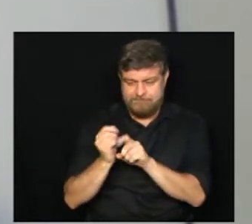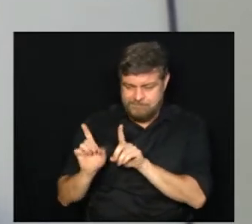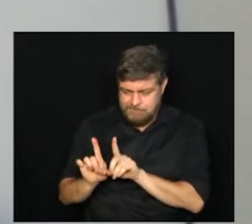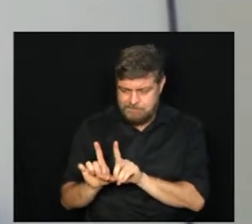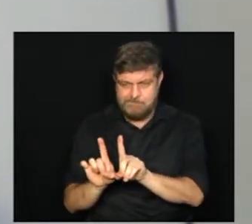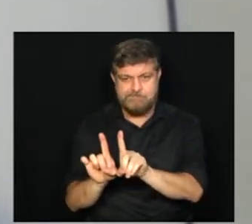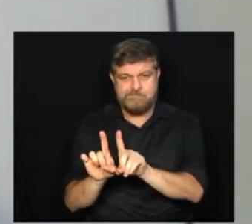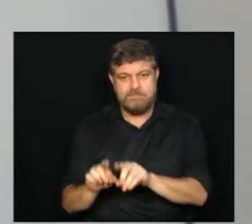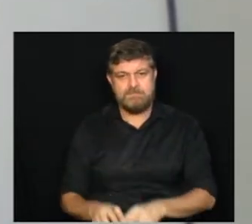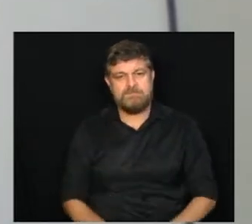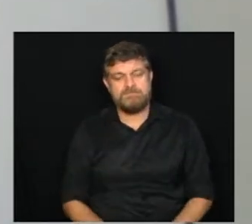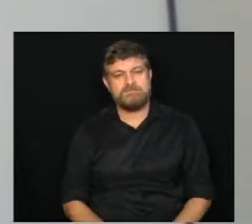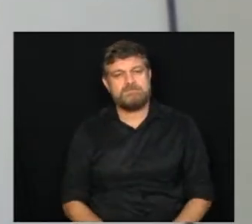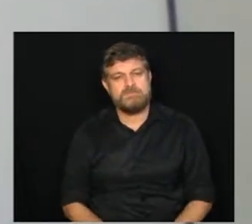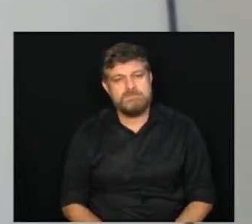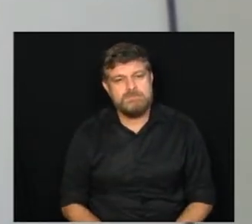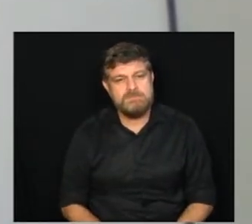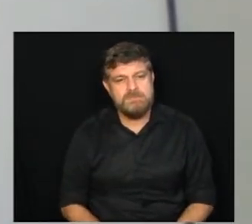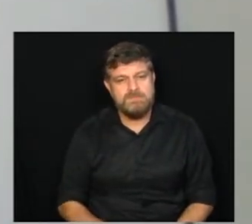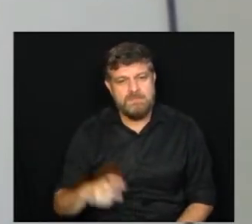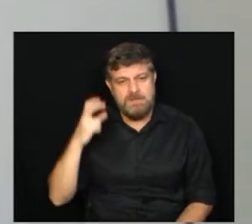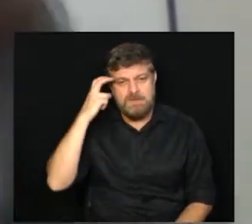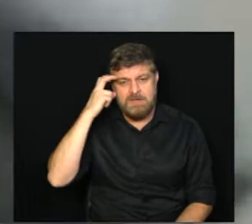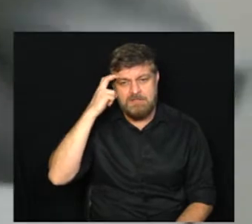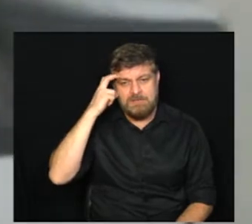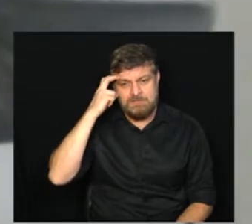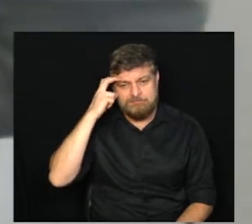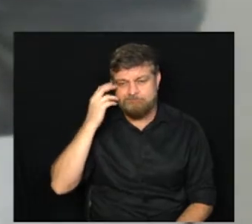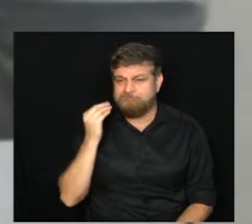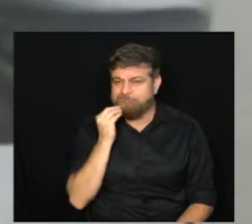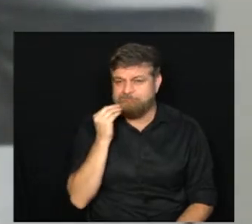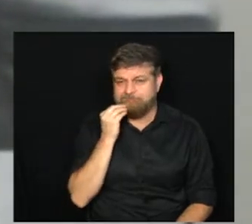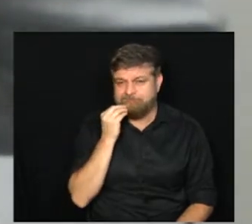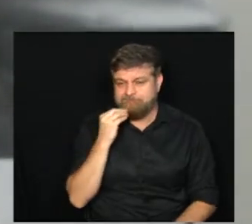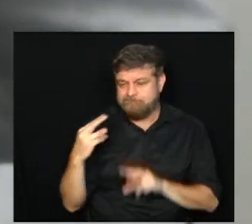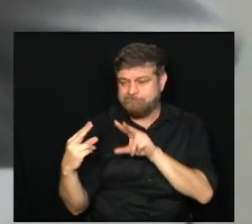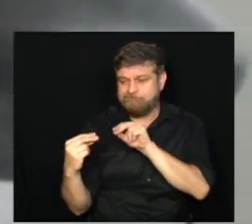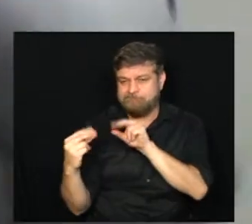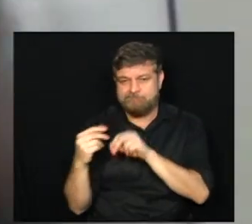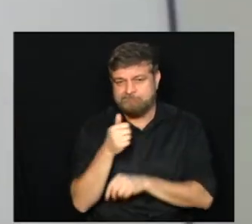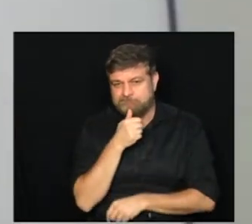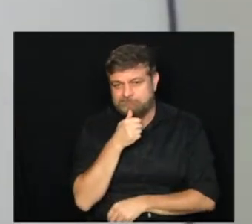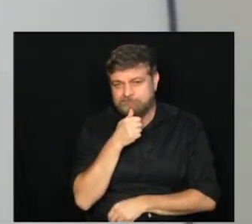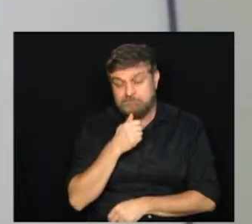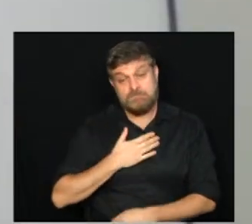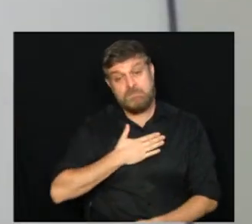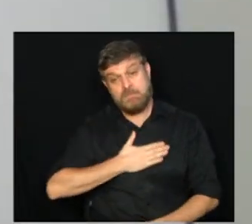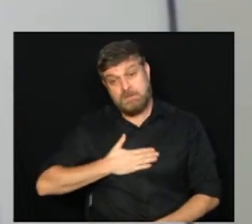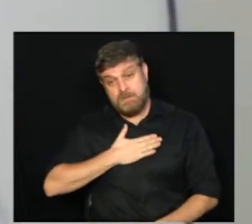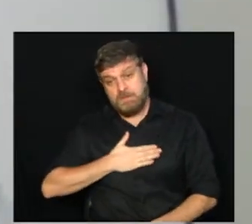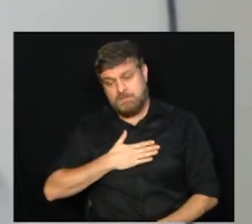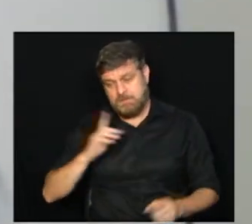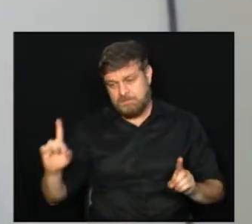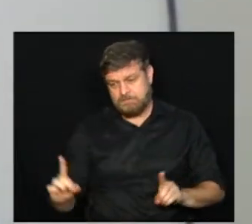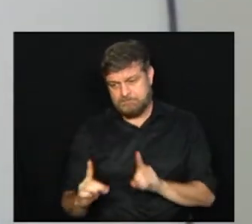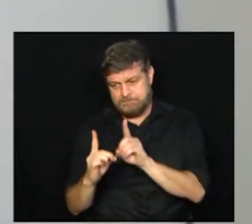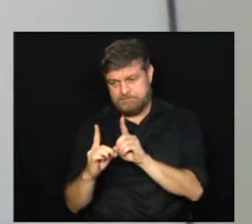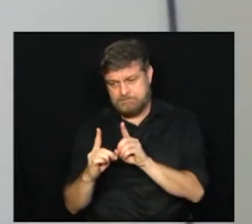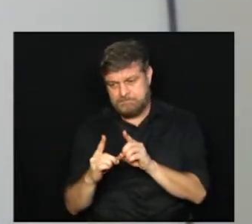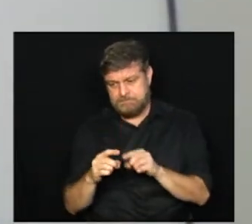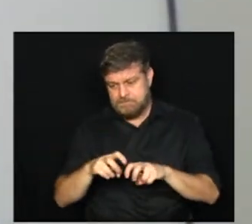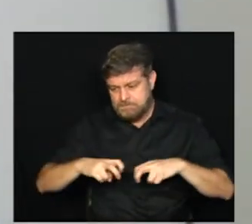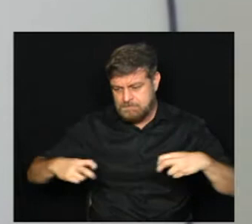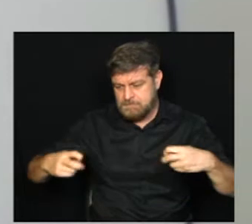parabenizar aí. E Carlinhos Camelô, eu nunca tive a oportunidade de conversar com você, mas um prazer estar aqui com você nessa roda.